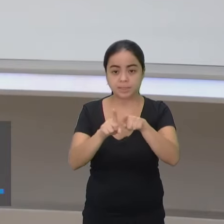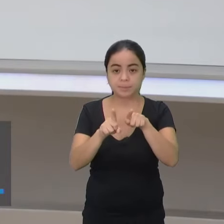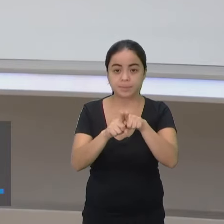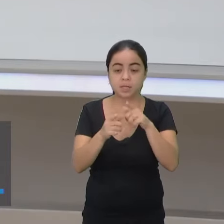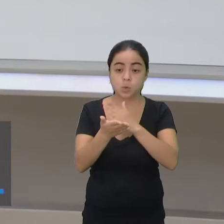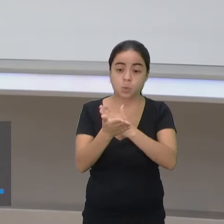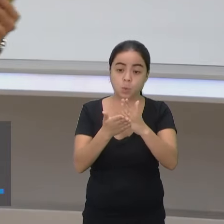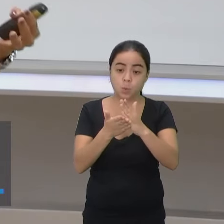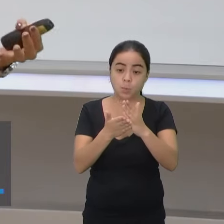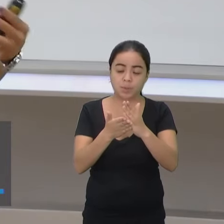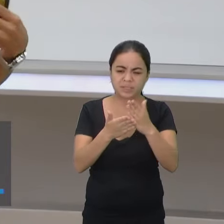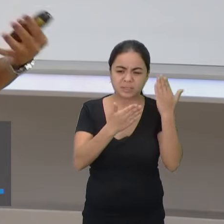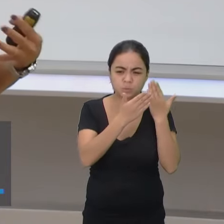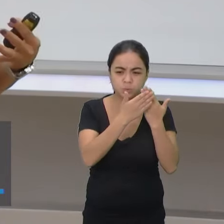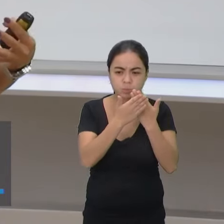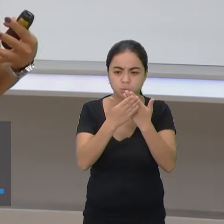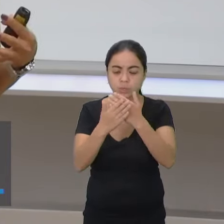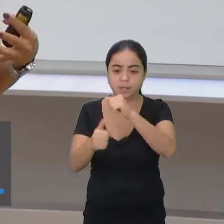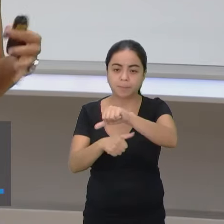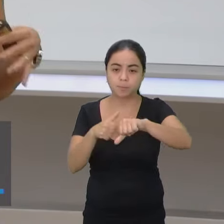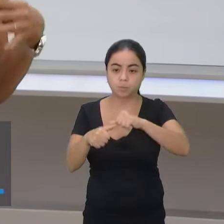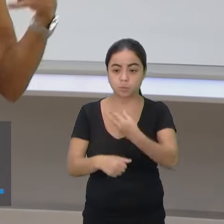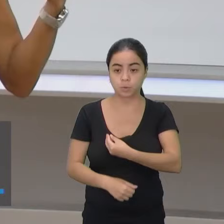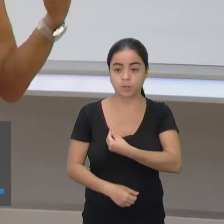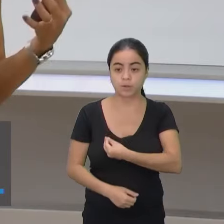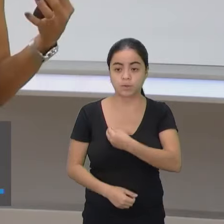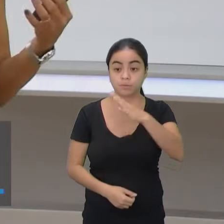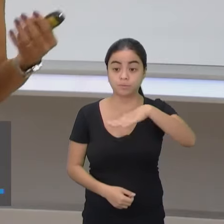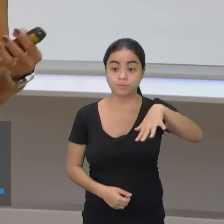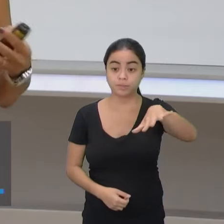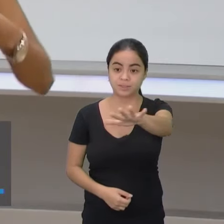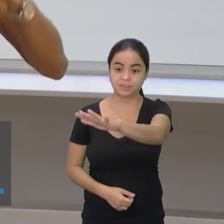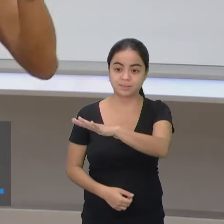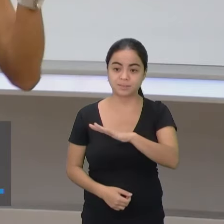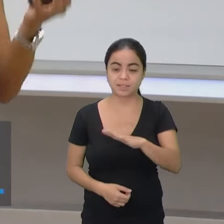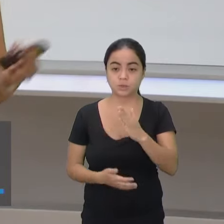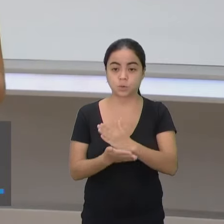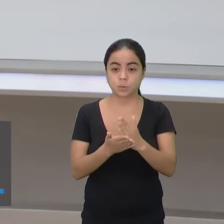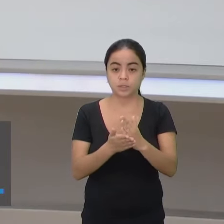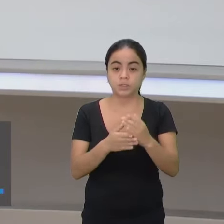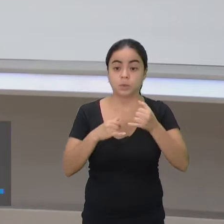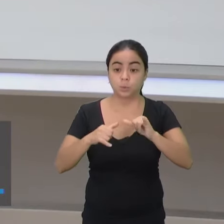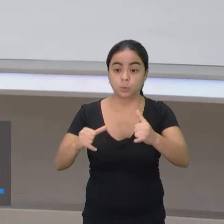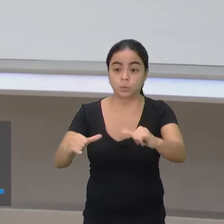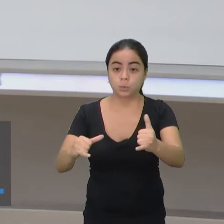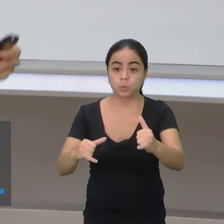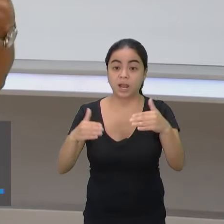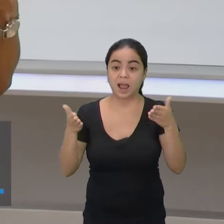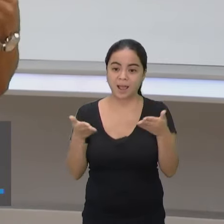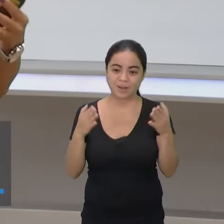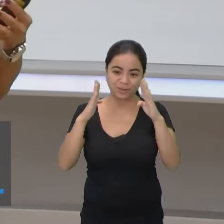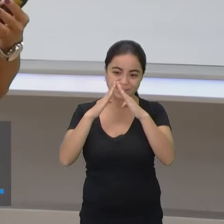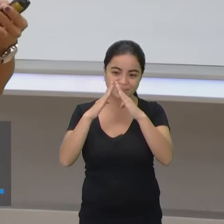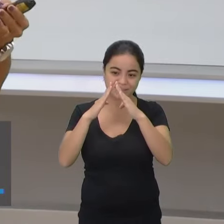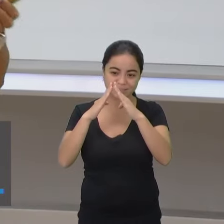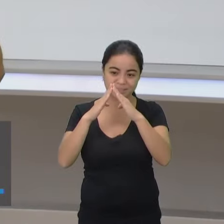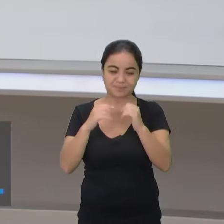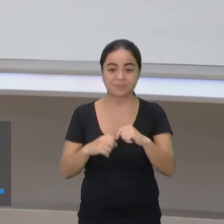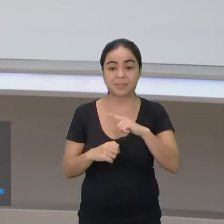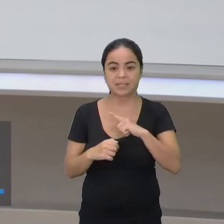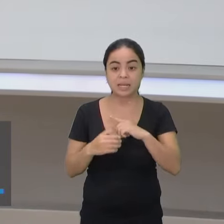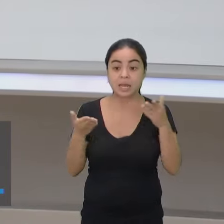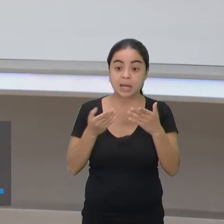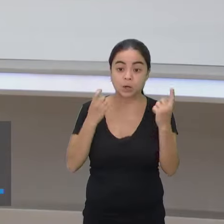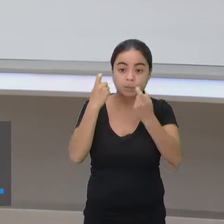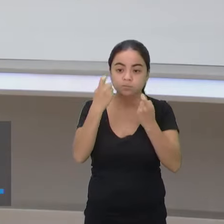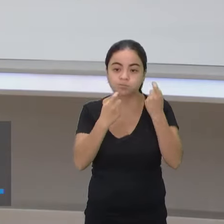começaram esses estudos aí, que mudou a vida de muita gente. A partir desses estudos, a eletricidade chegou na nossa casa. E aí a gente tem essa preocupação